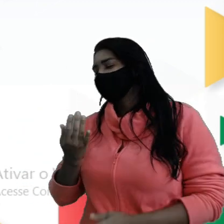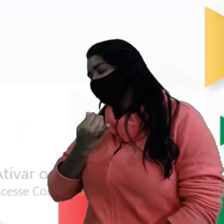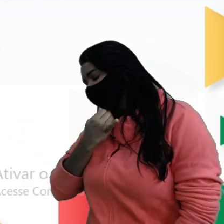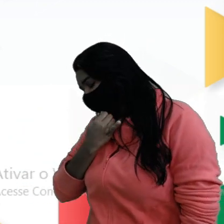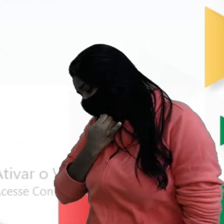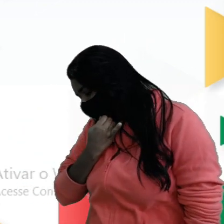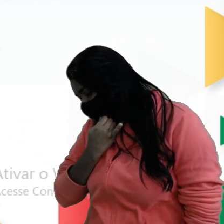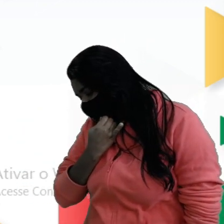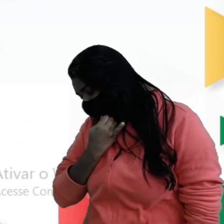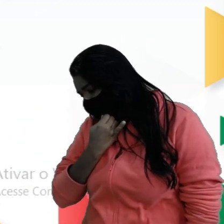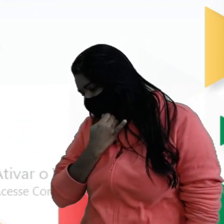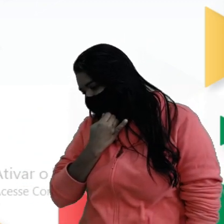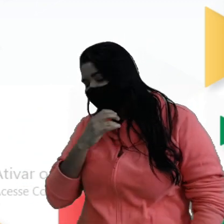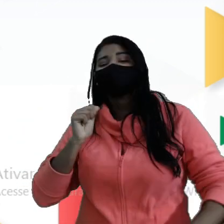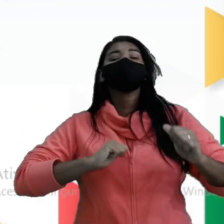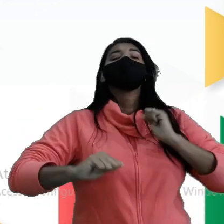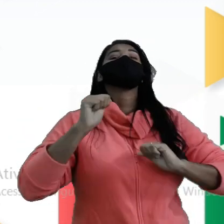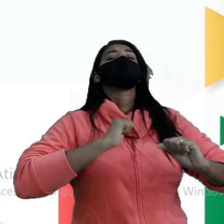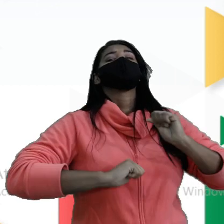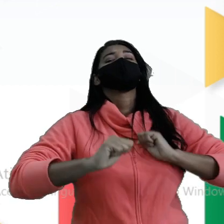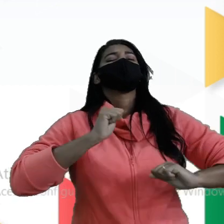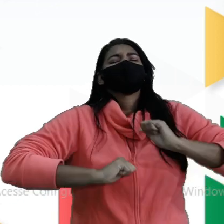tristeza, ansiedade,